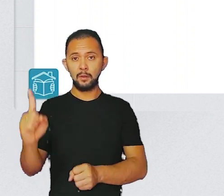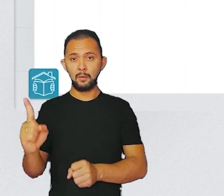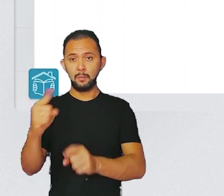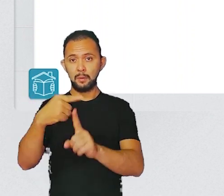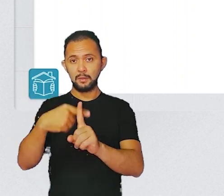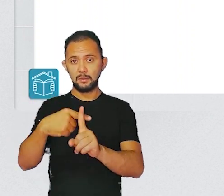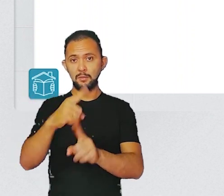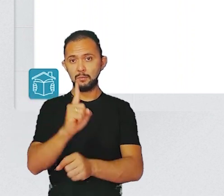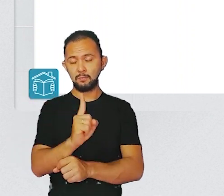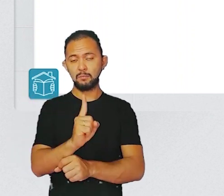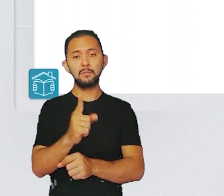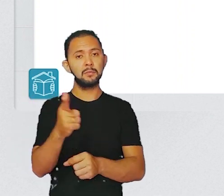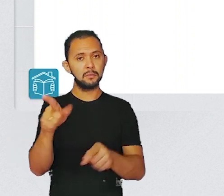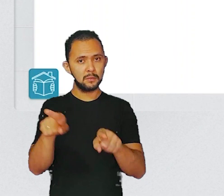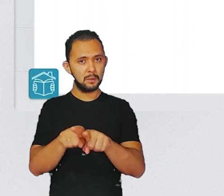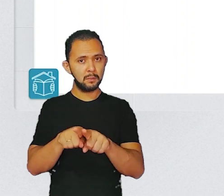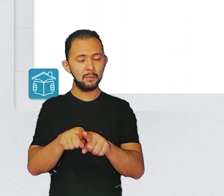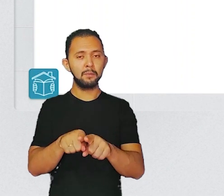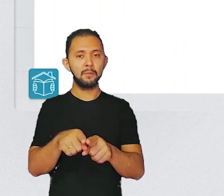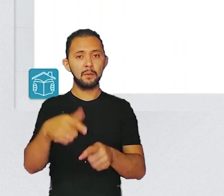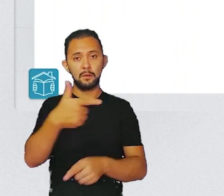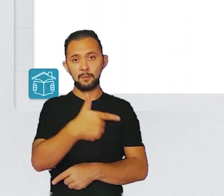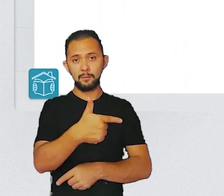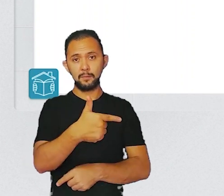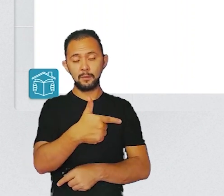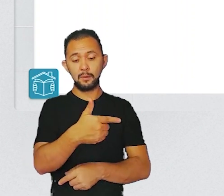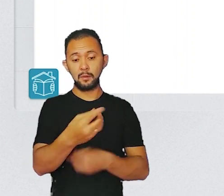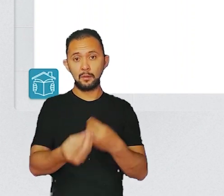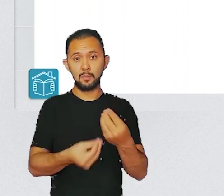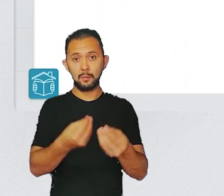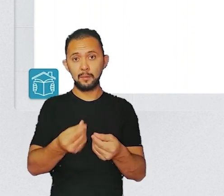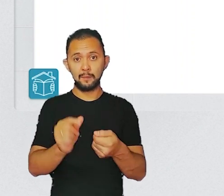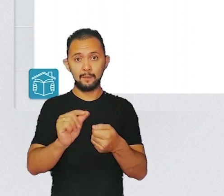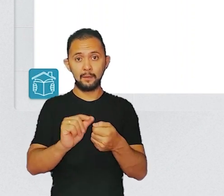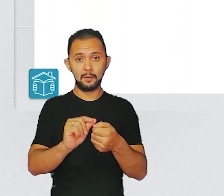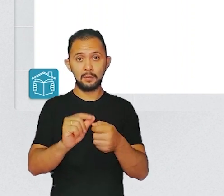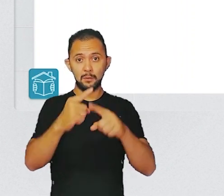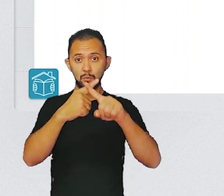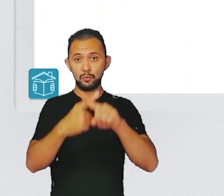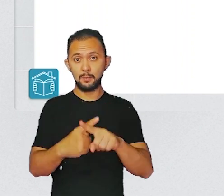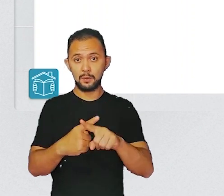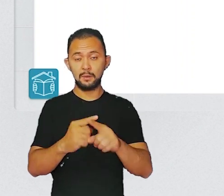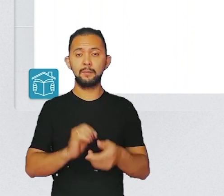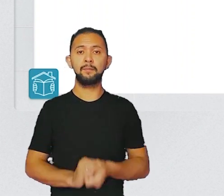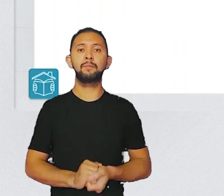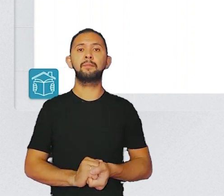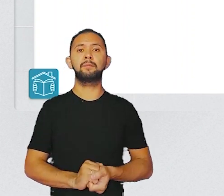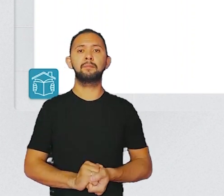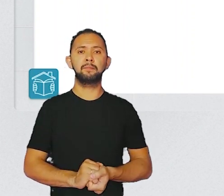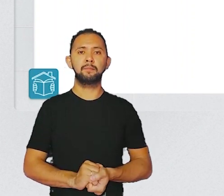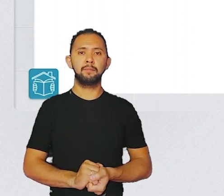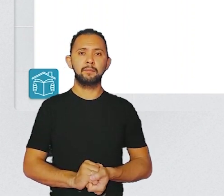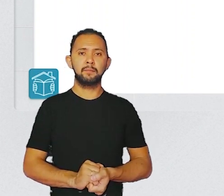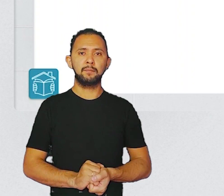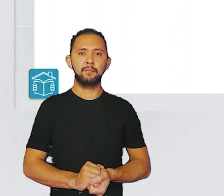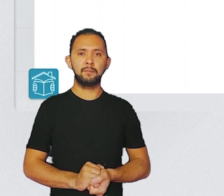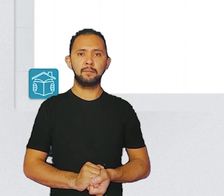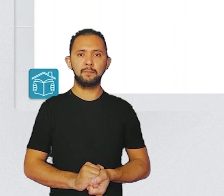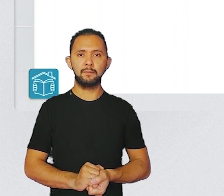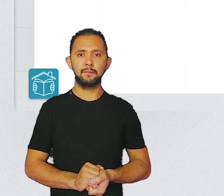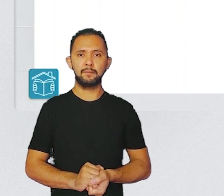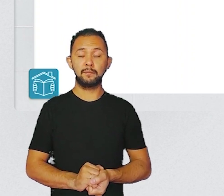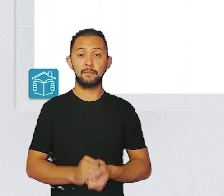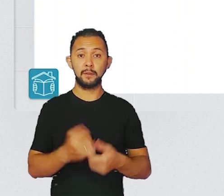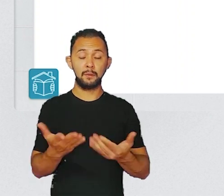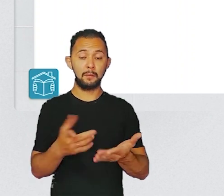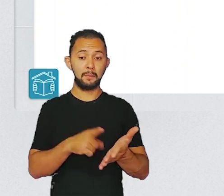eu também consigo somar, que é 2. O resultado disso tem que ser quanto mesmo, pessoal? O resultado disso tem que ser o número de divisores.